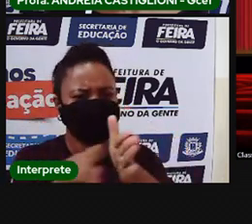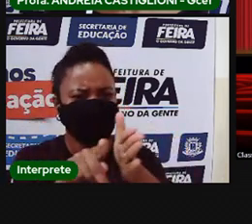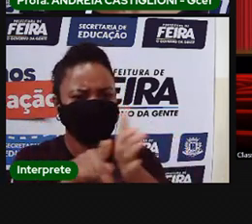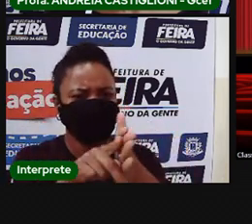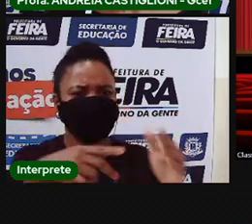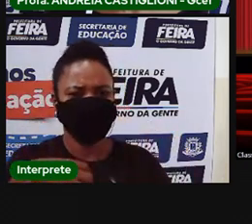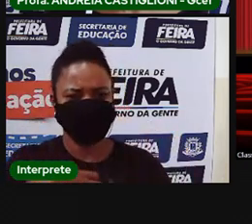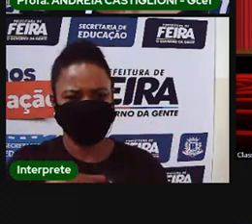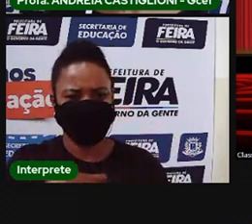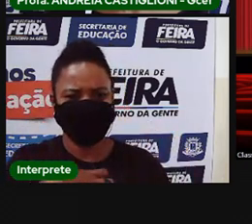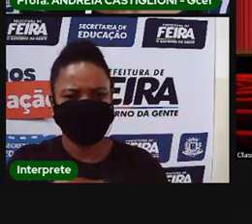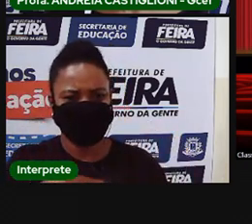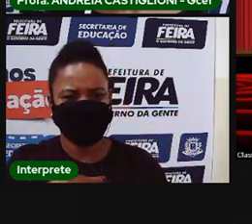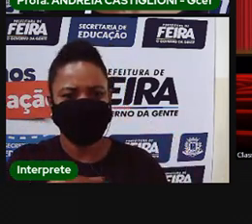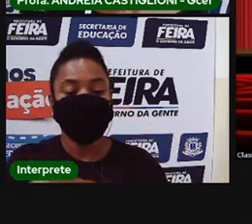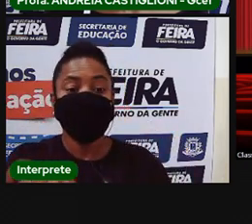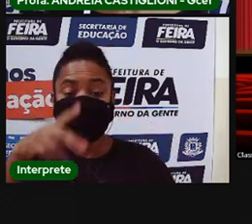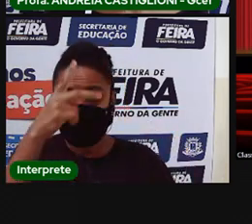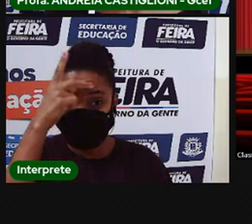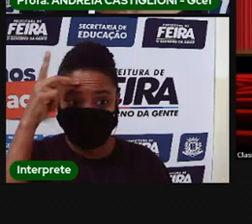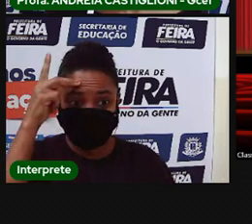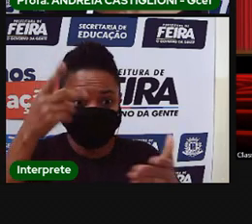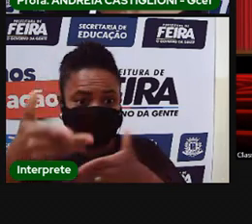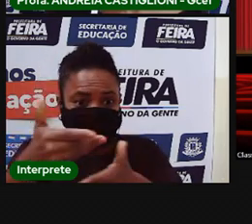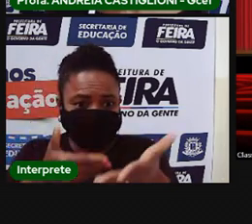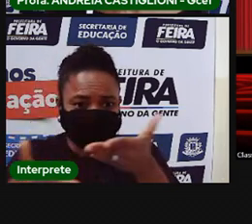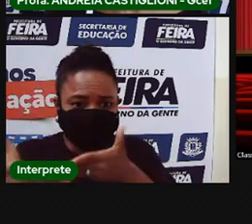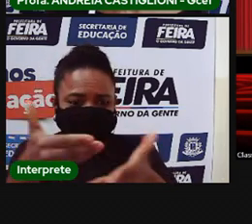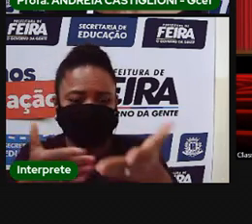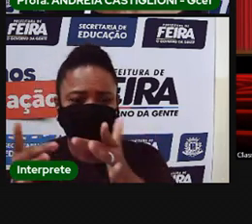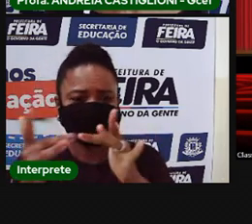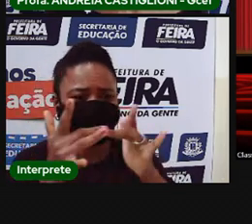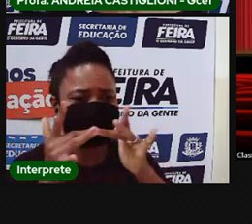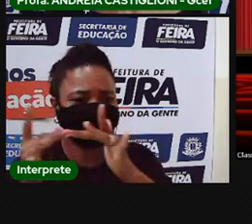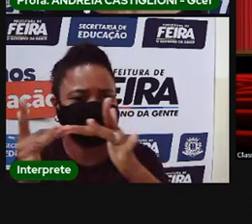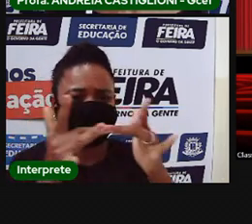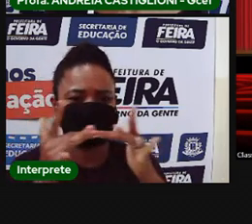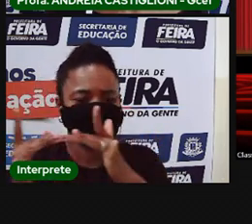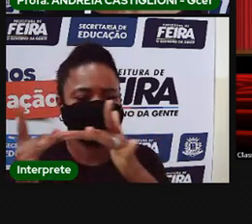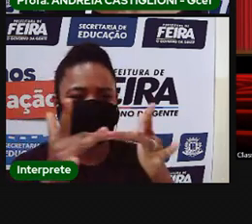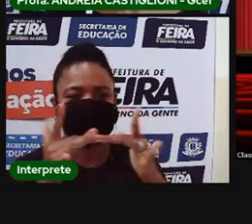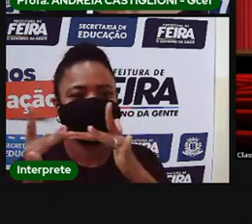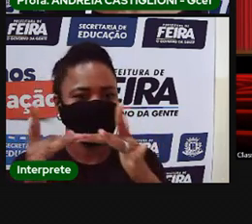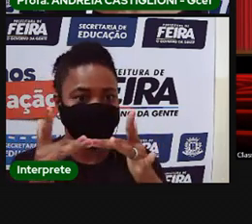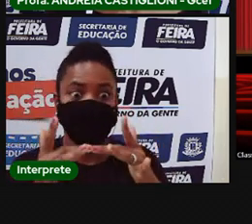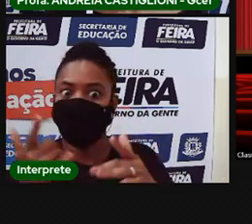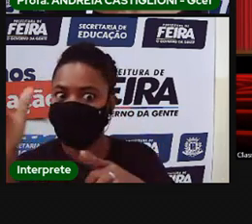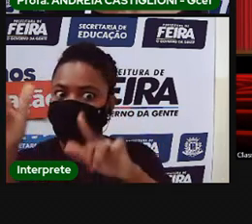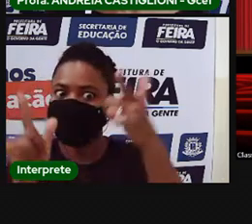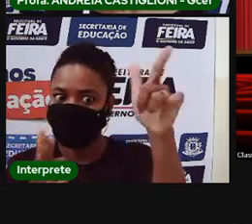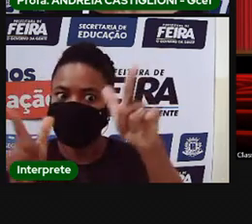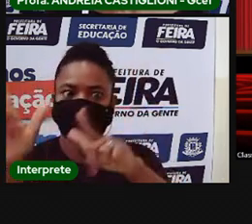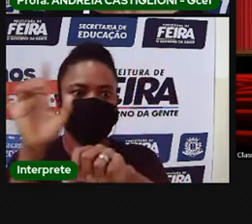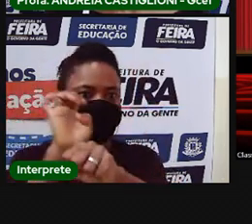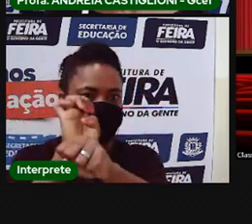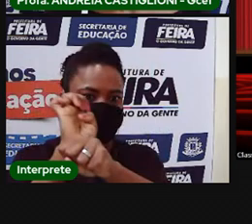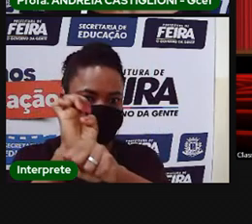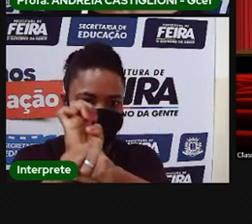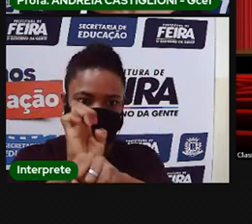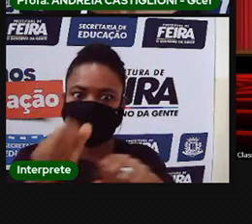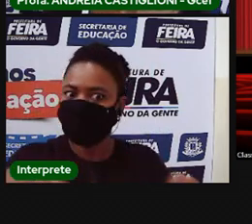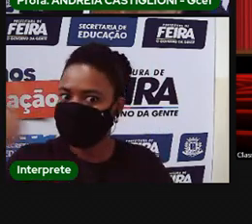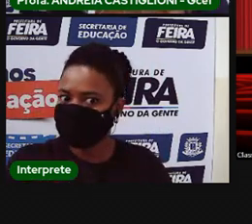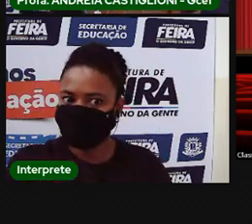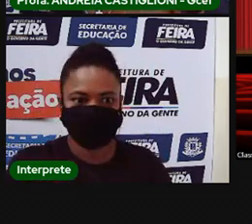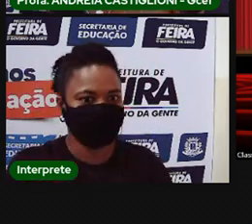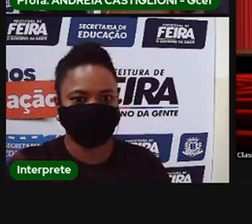não tem o tanto engajamento como tem em outros estados. Tem crescido muito mais, só que o Twitter